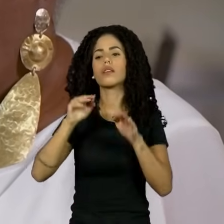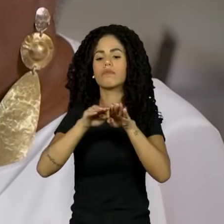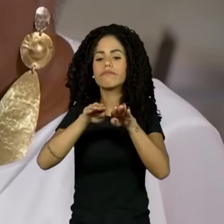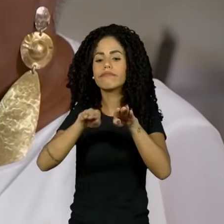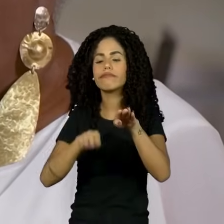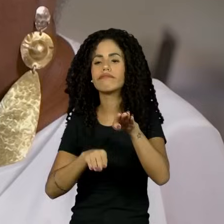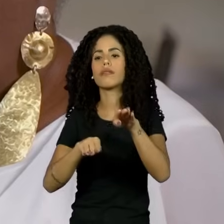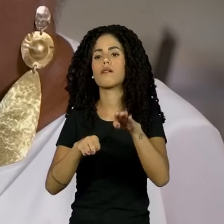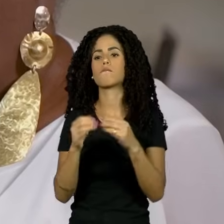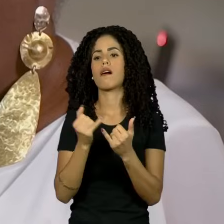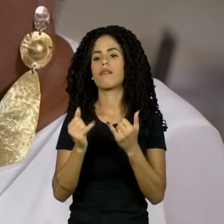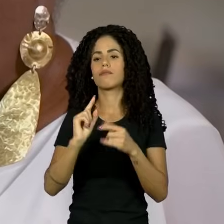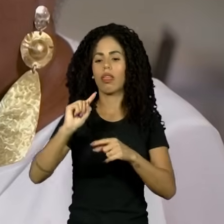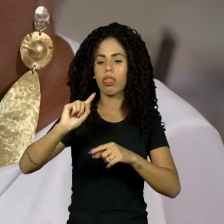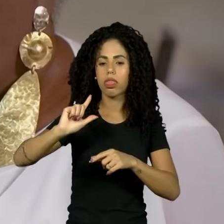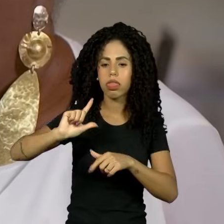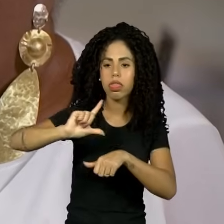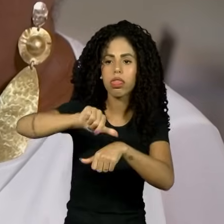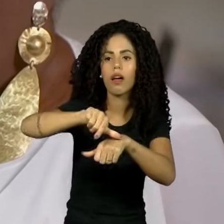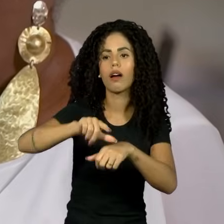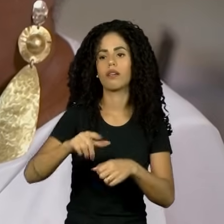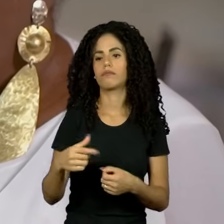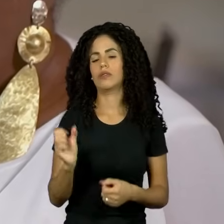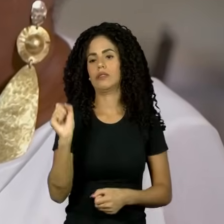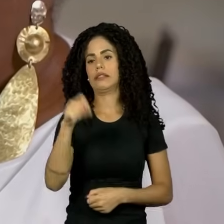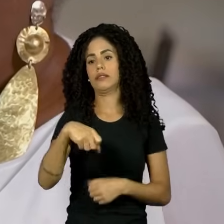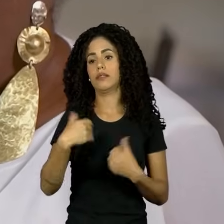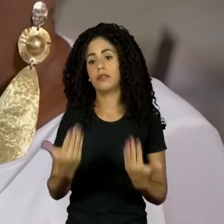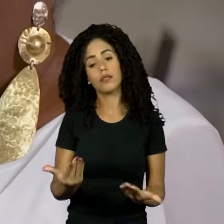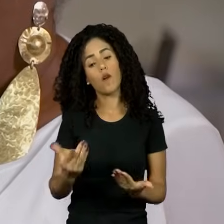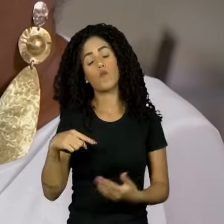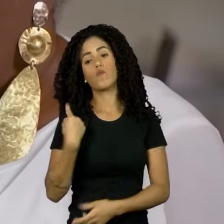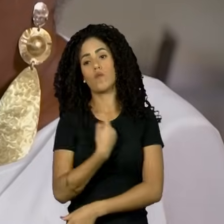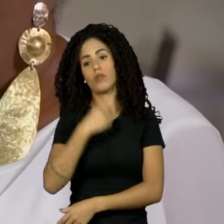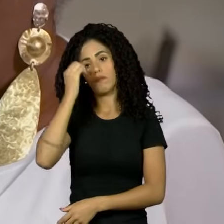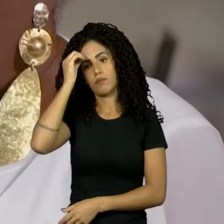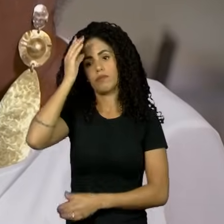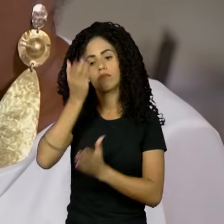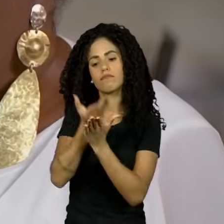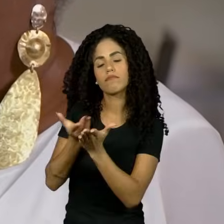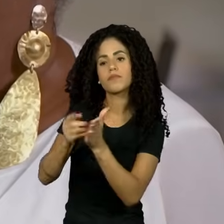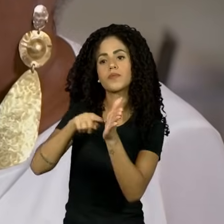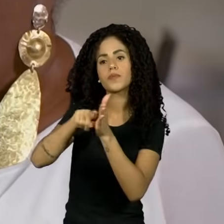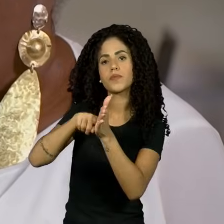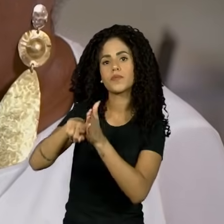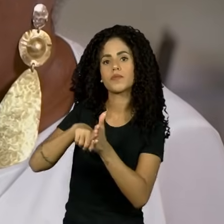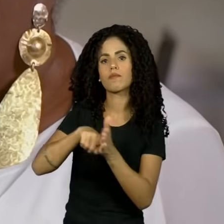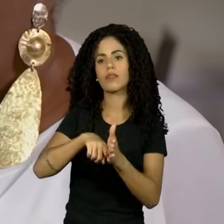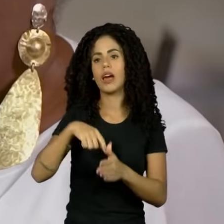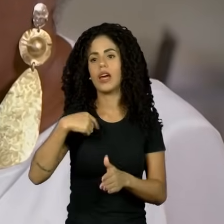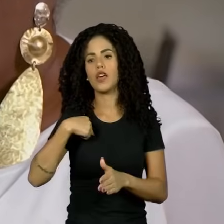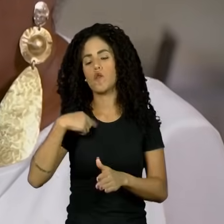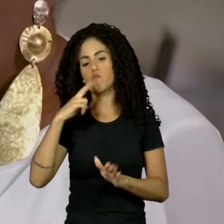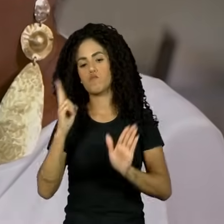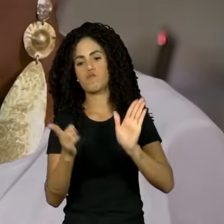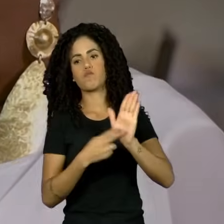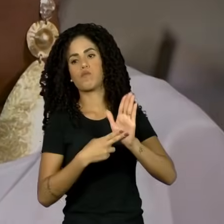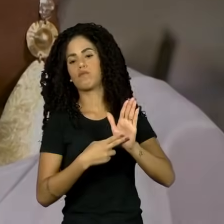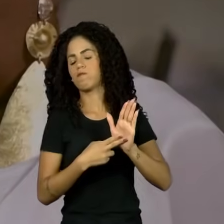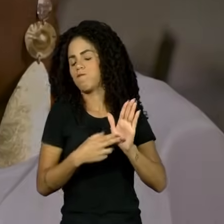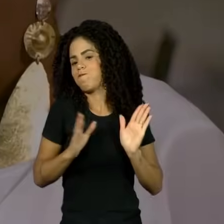cena considerada intelectual. Então, eu não assumi isso